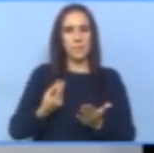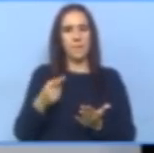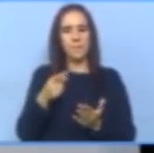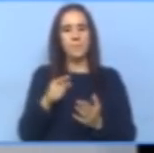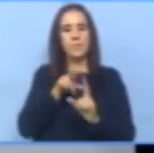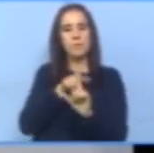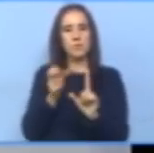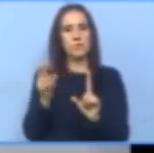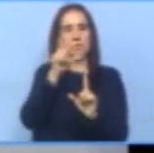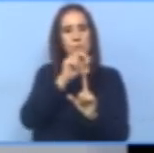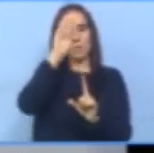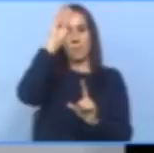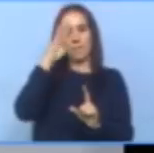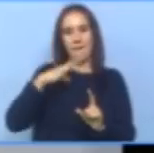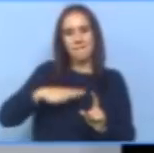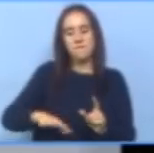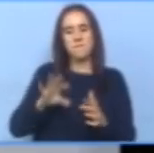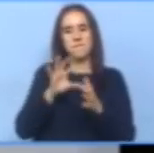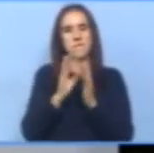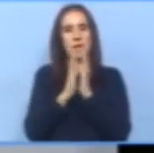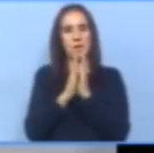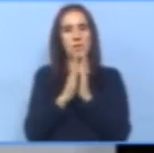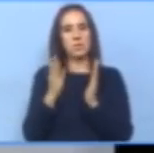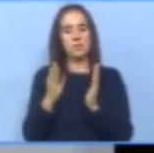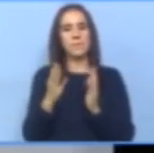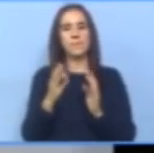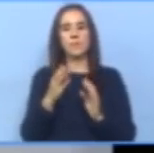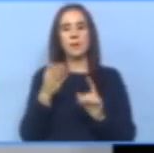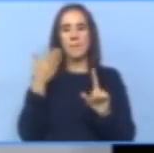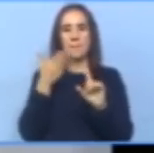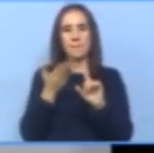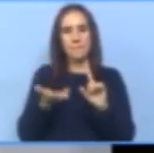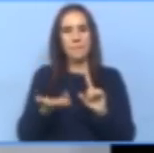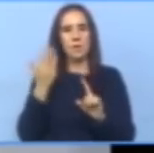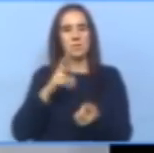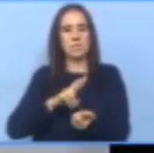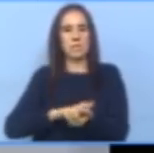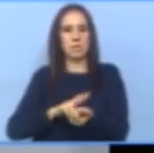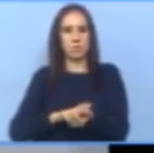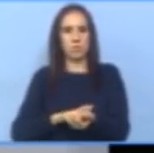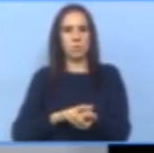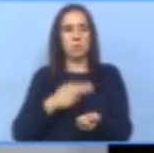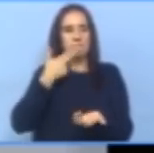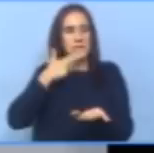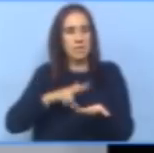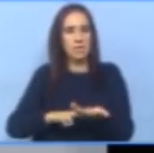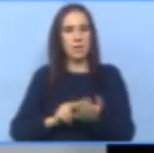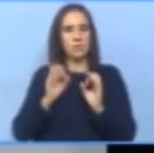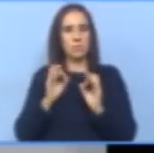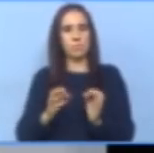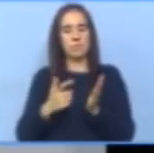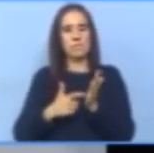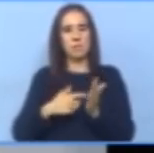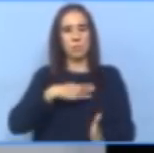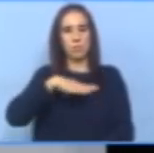nova perspectiva que o Papa quer dar à Igreja de a inserir mais ao ritmo das realidades, das necessidades